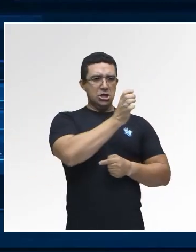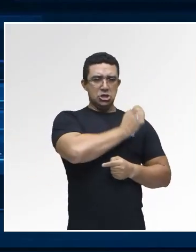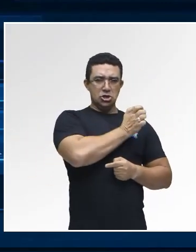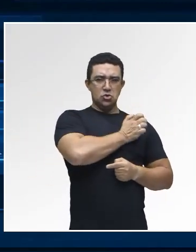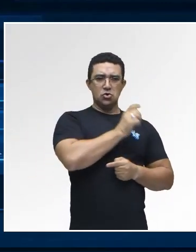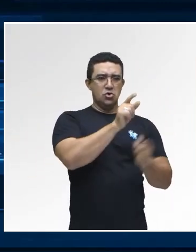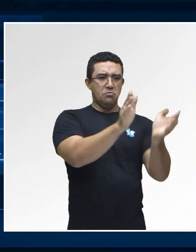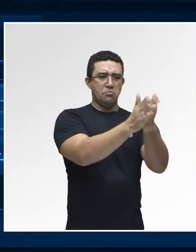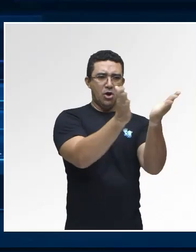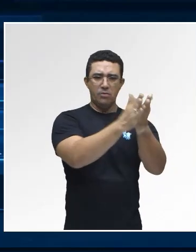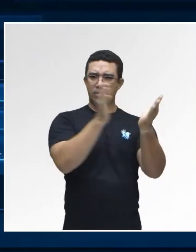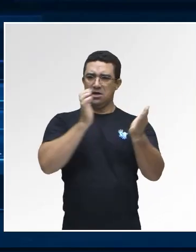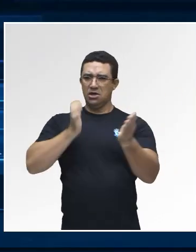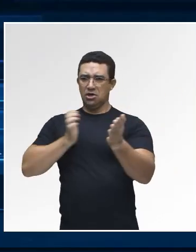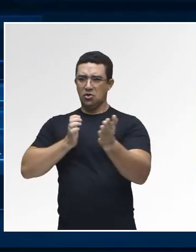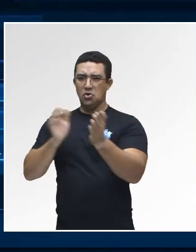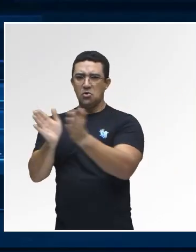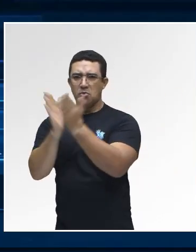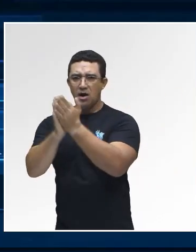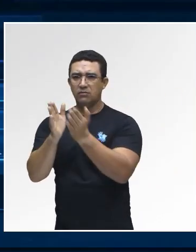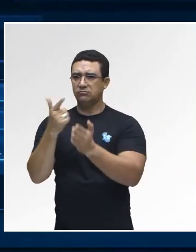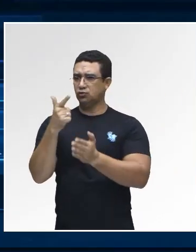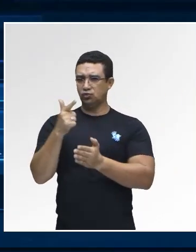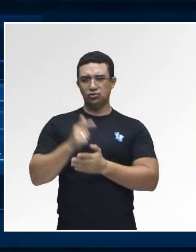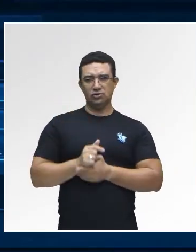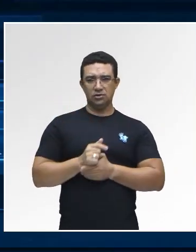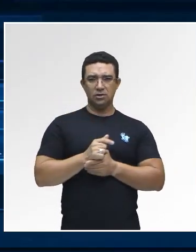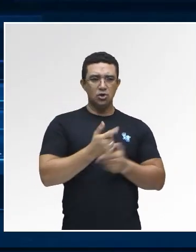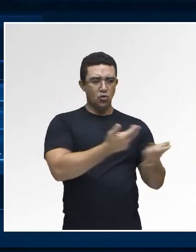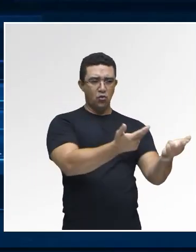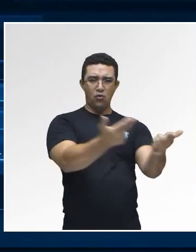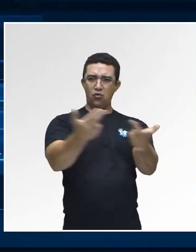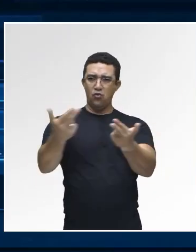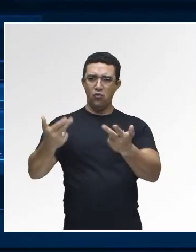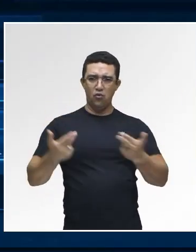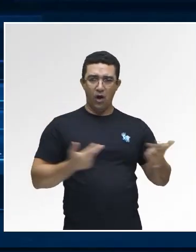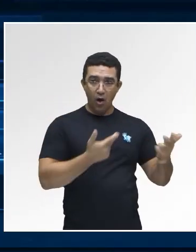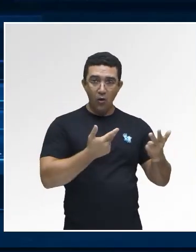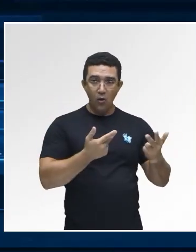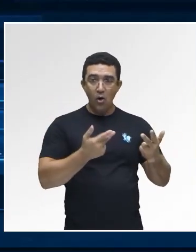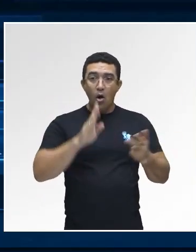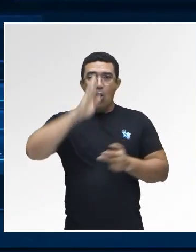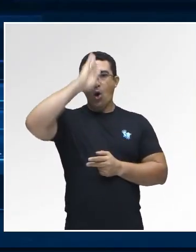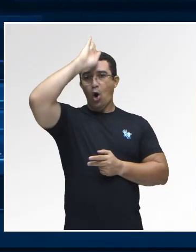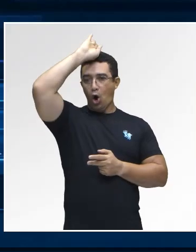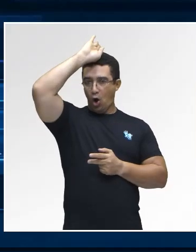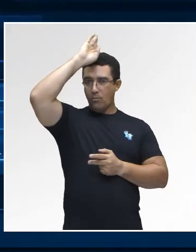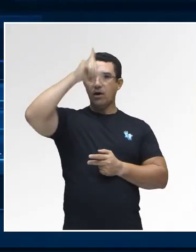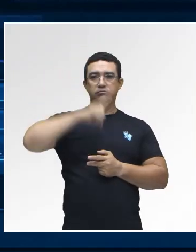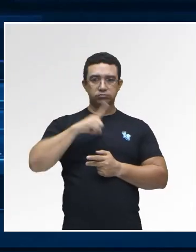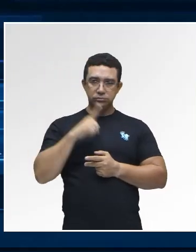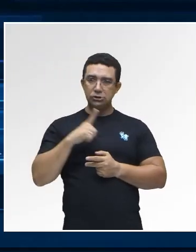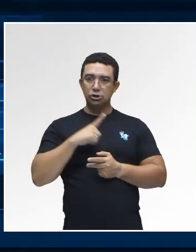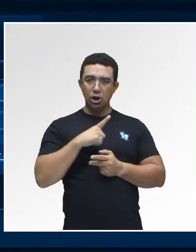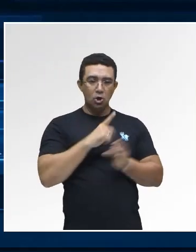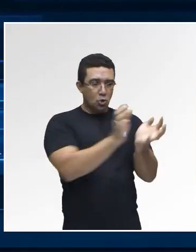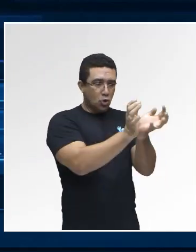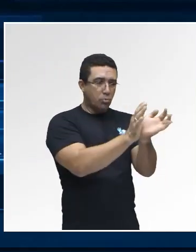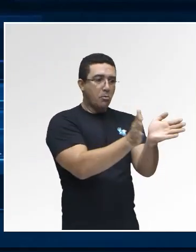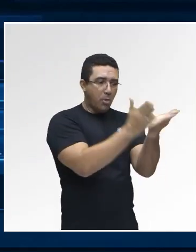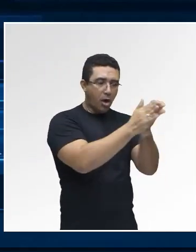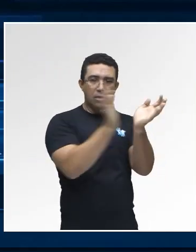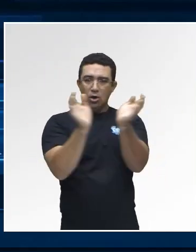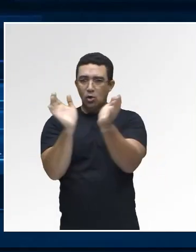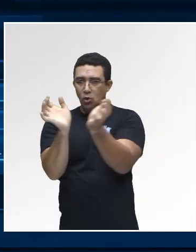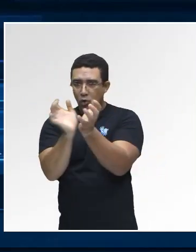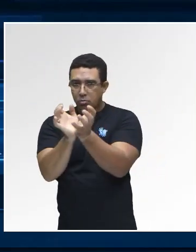germânicos. Lá no Império Romano tinha. Tinha ali o escravizado, o dono do escravo. Já os povos germânicos não, eles não tinham